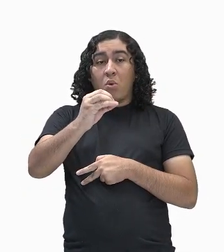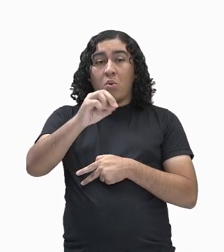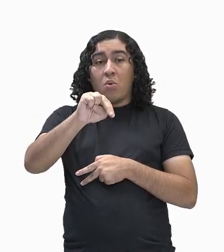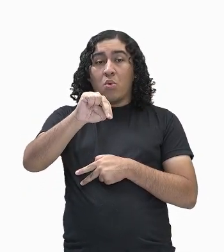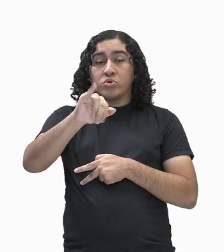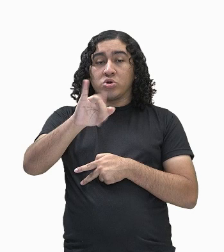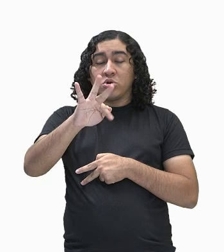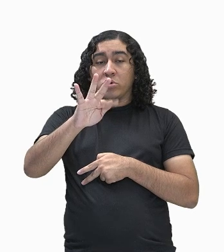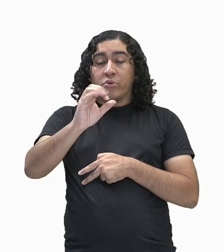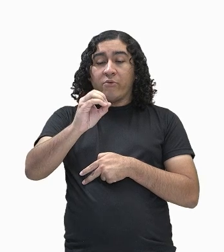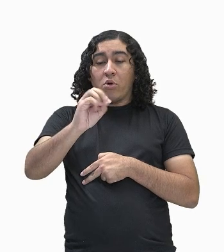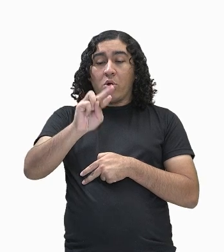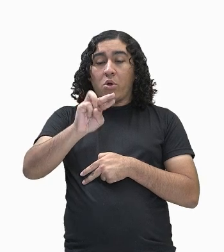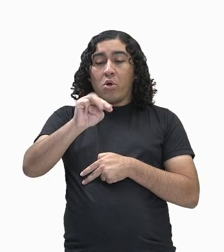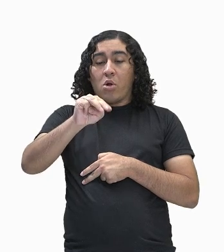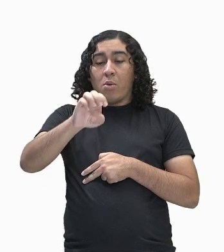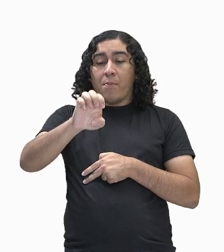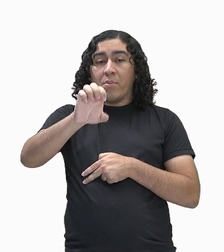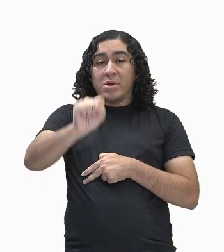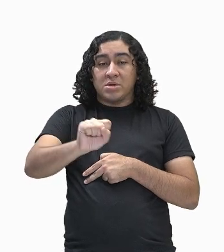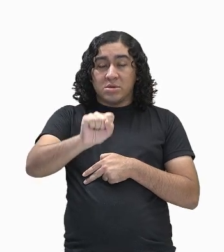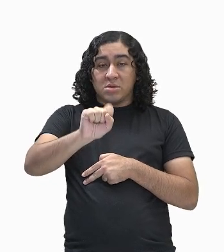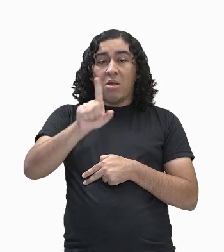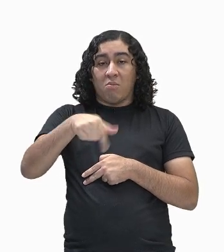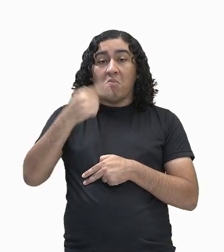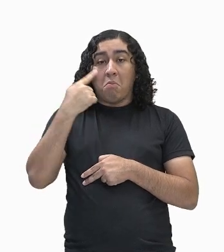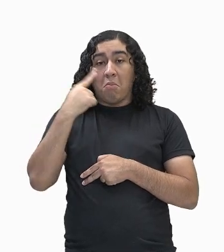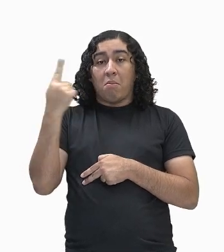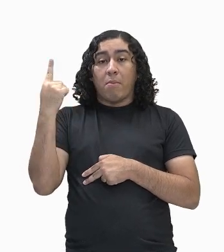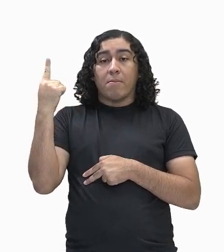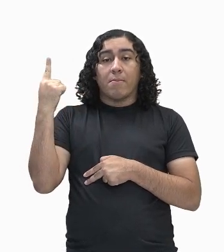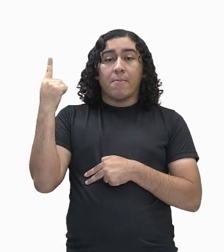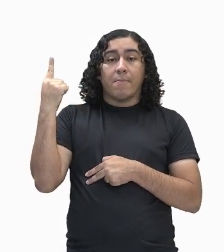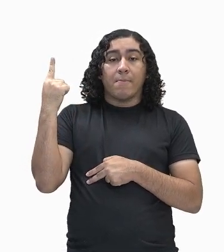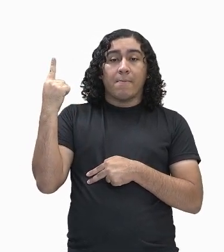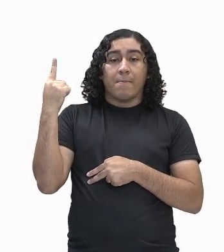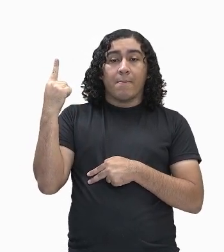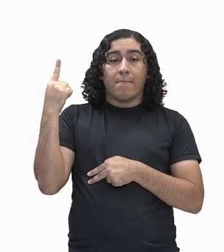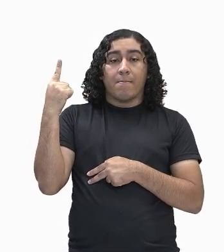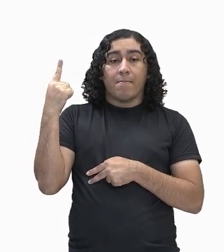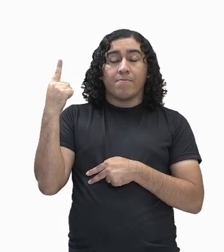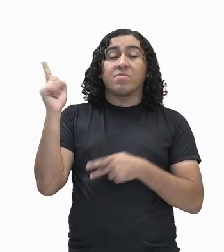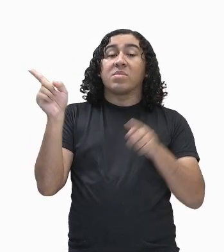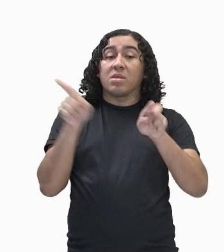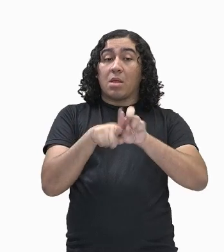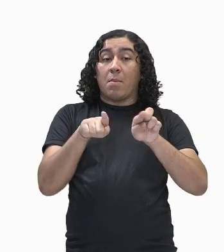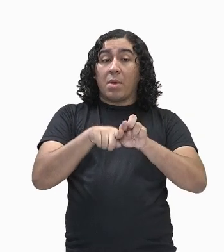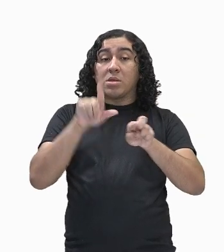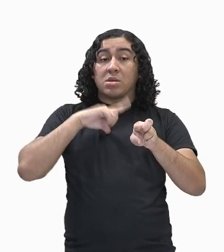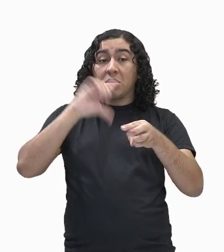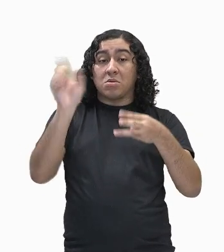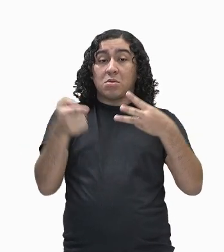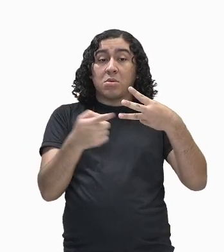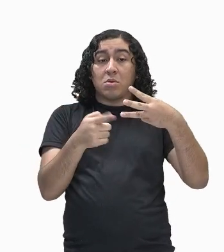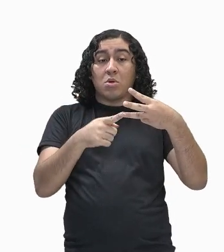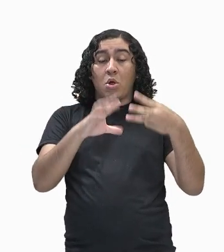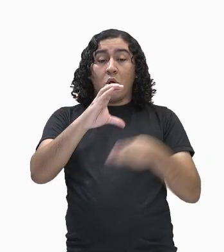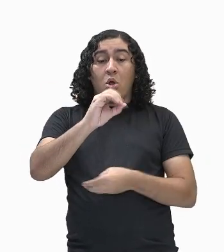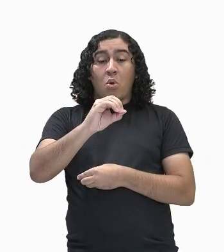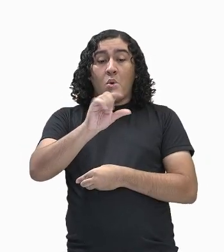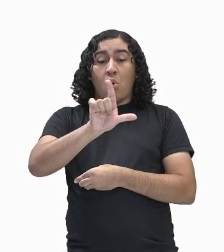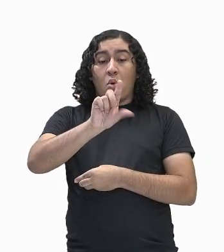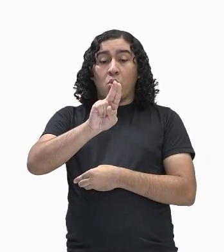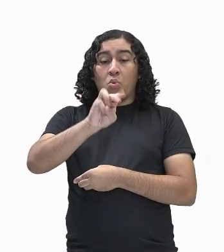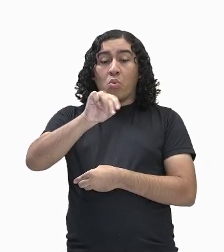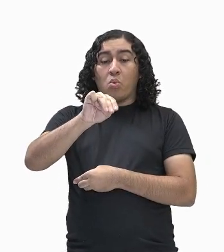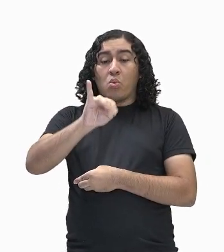falconiformes, que são as águias, os falcões e os gaviões. E também temos as columbiformes,